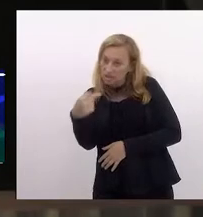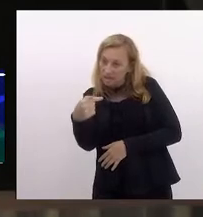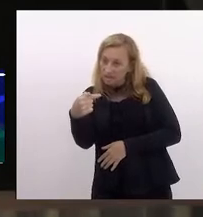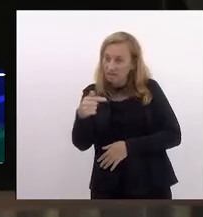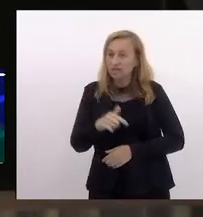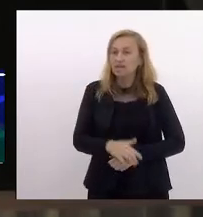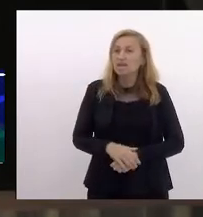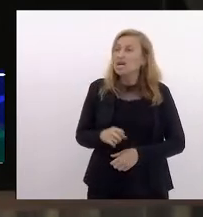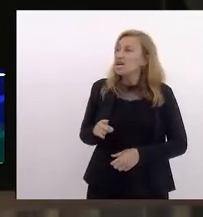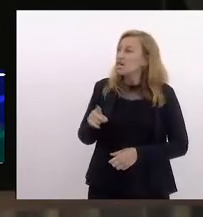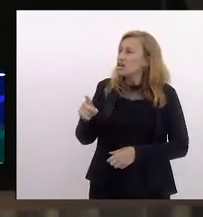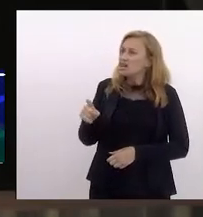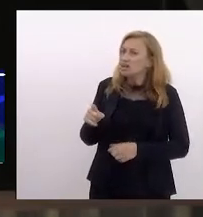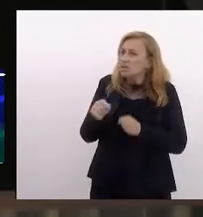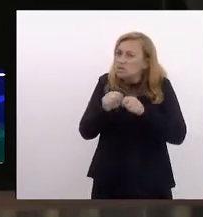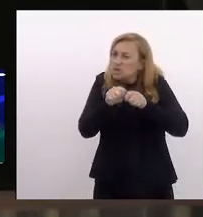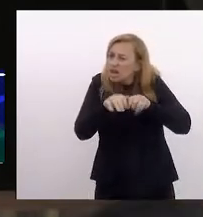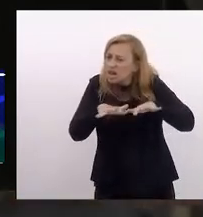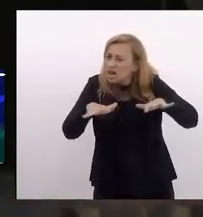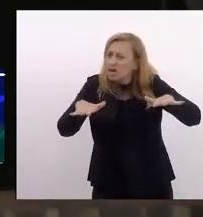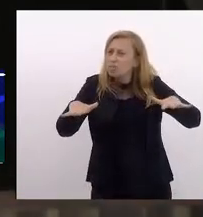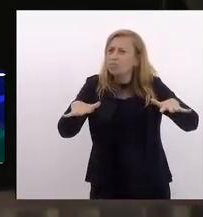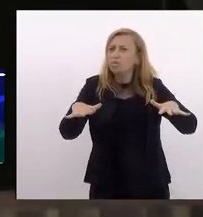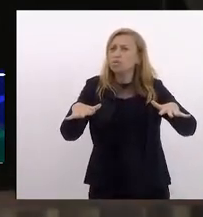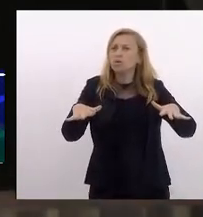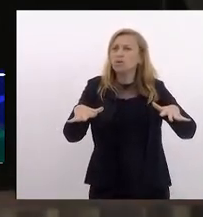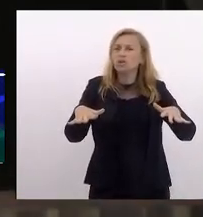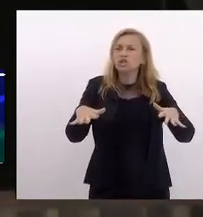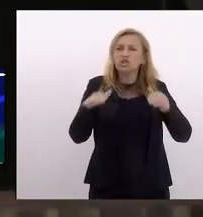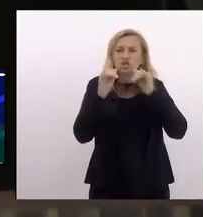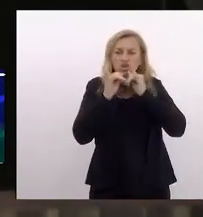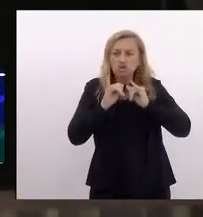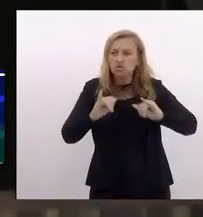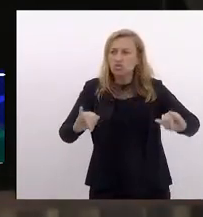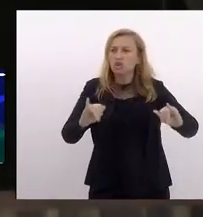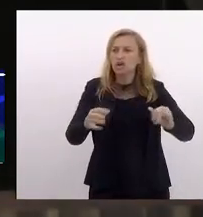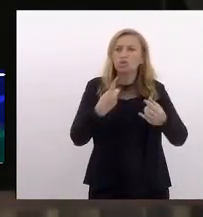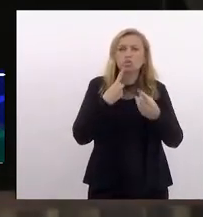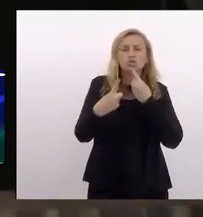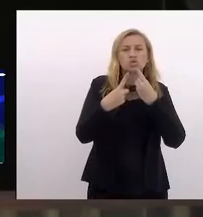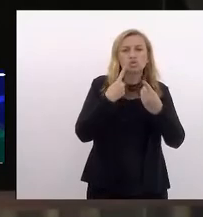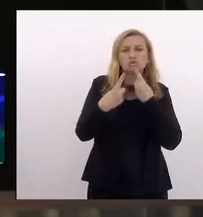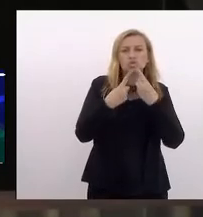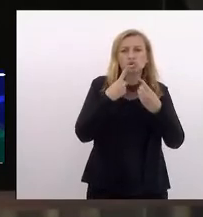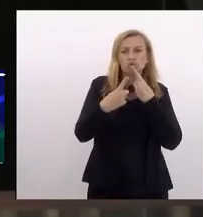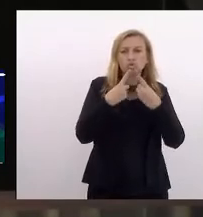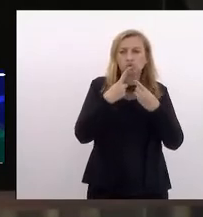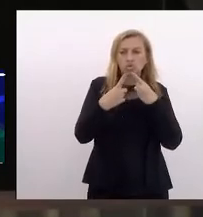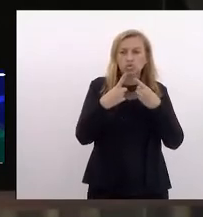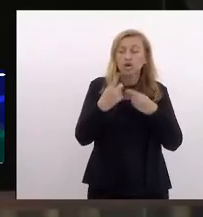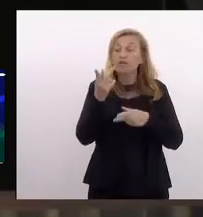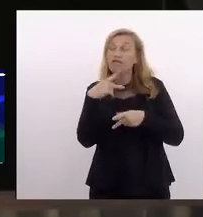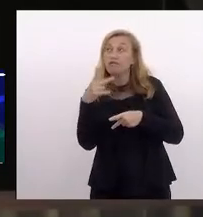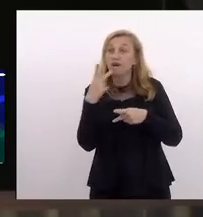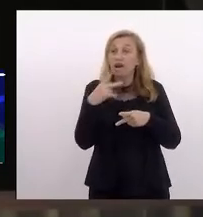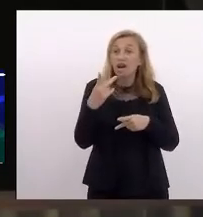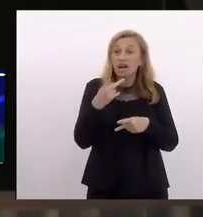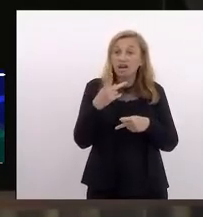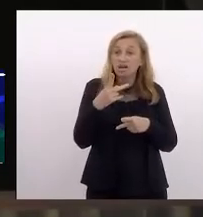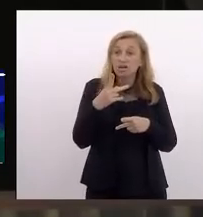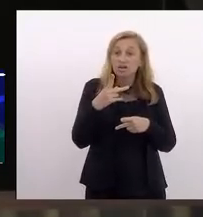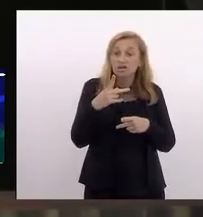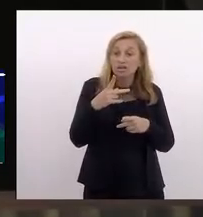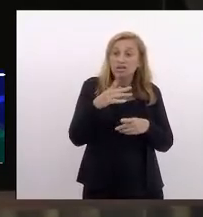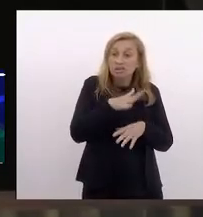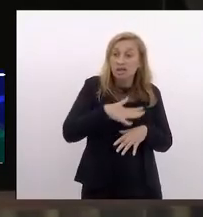e ele tem sido amplamente divulgado e discutido e falado no